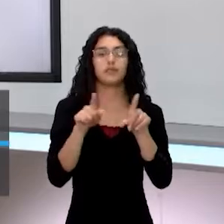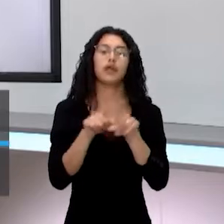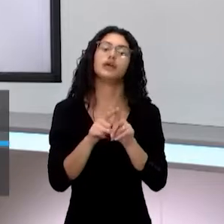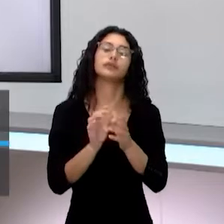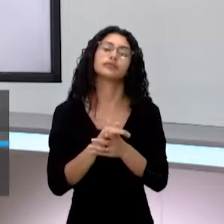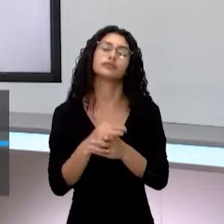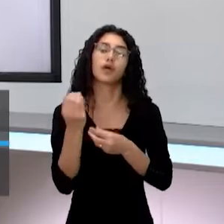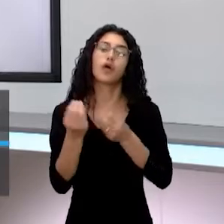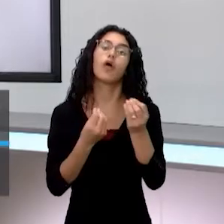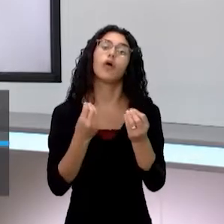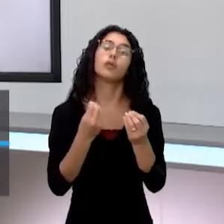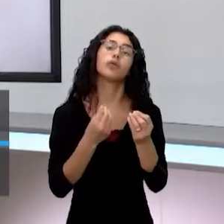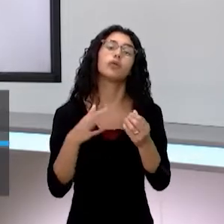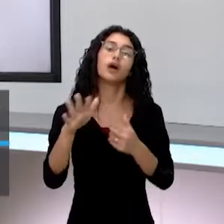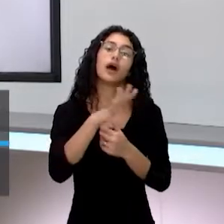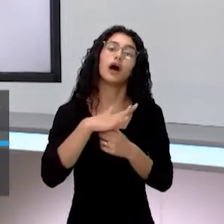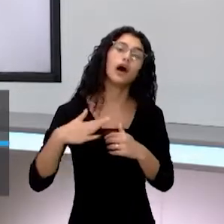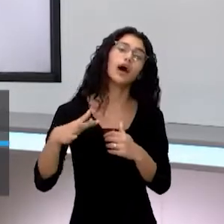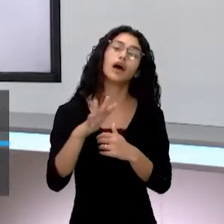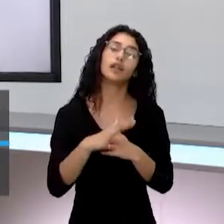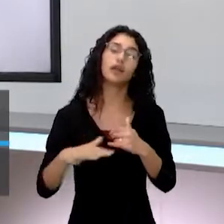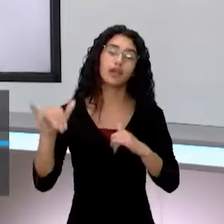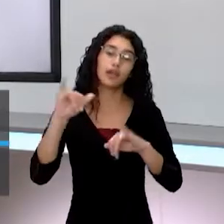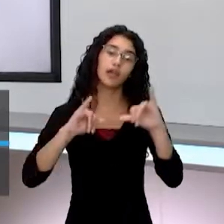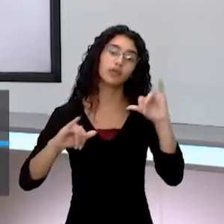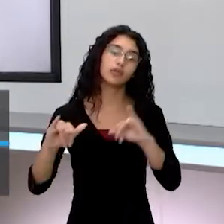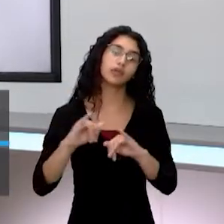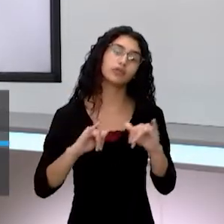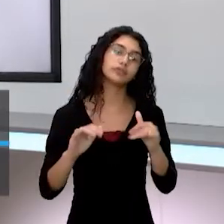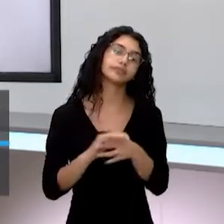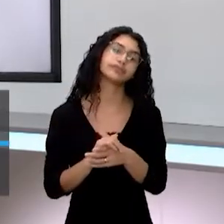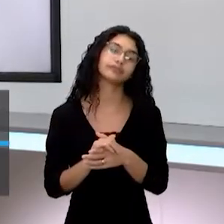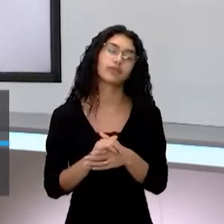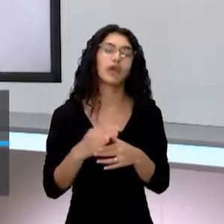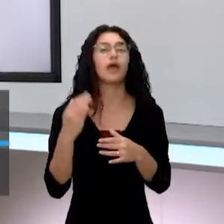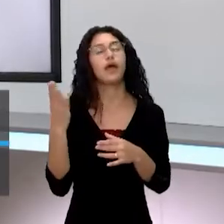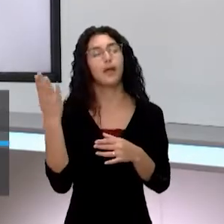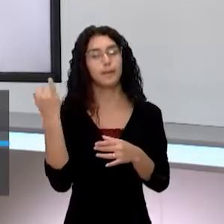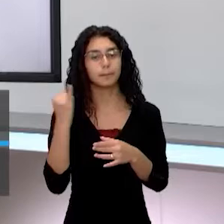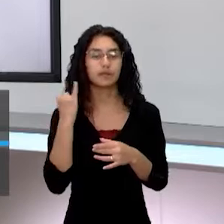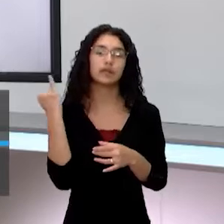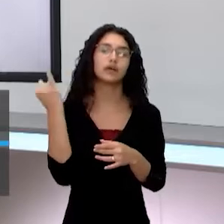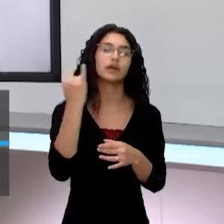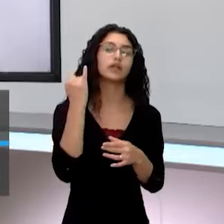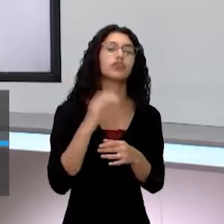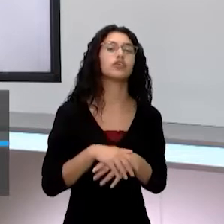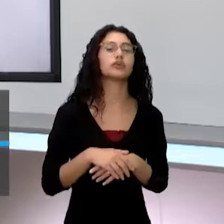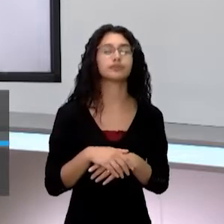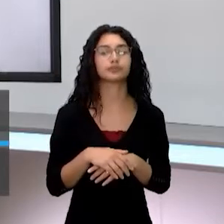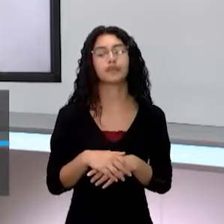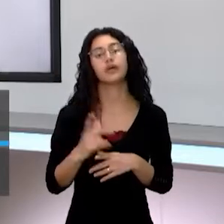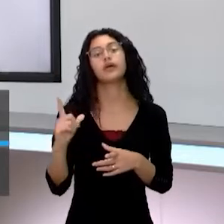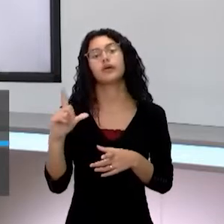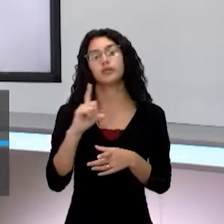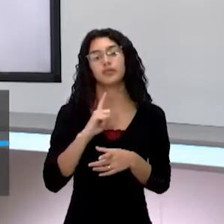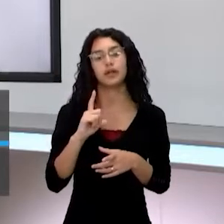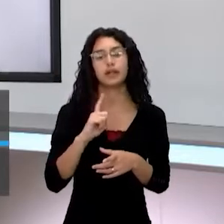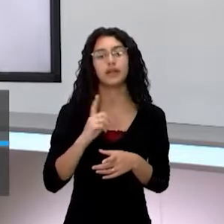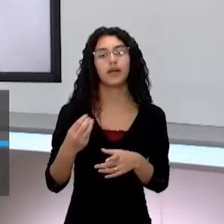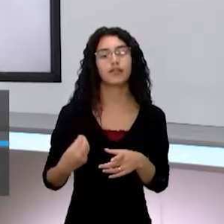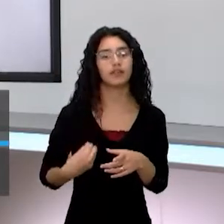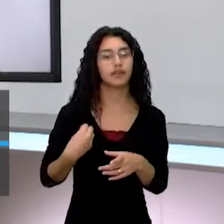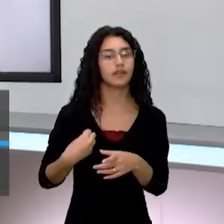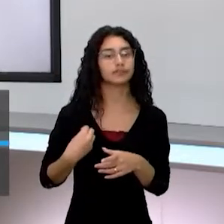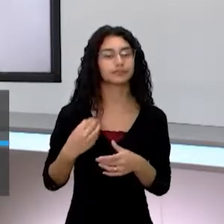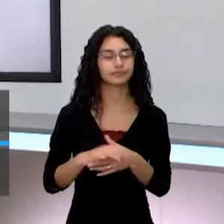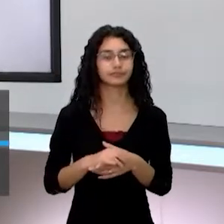como um ambiente físico, né, e químico e biológico é importante para exercer uma questão da questão da vida, né? Como que a